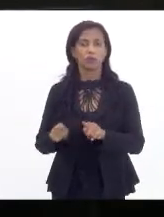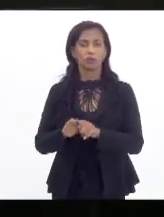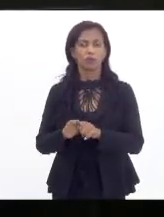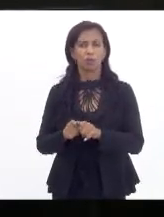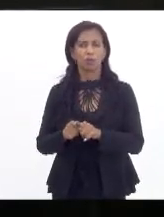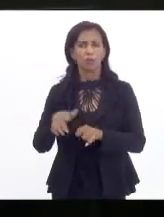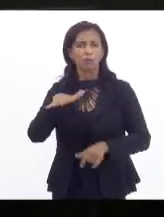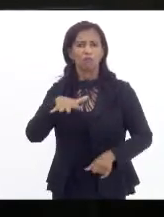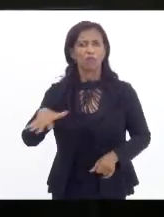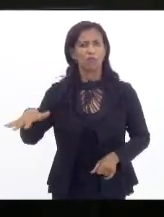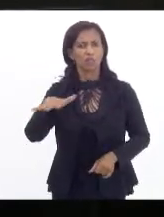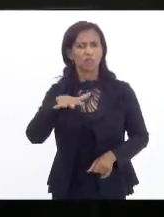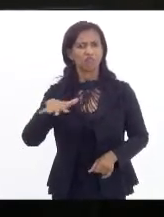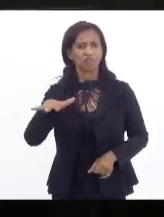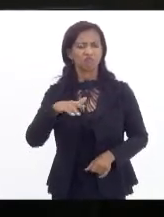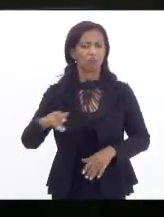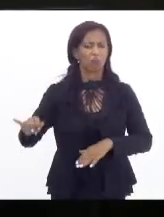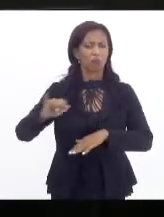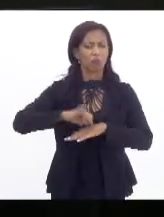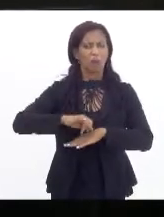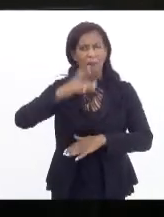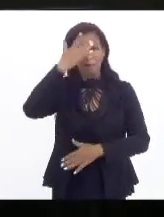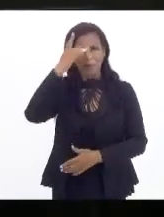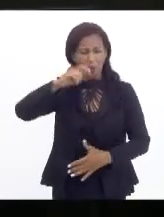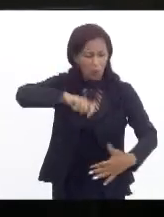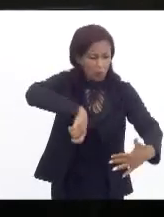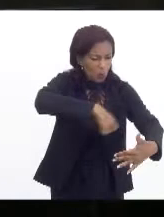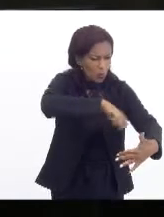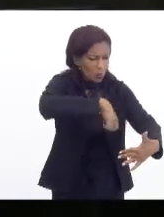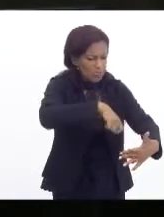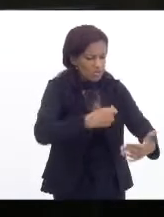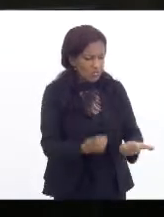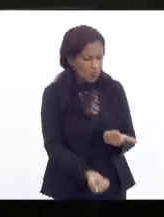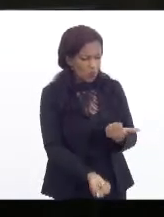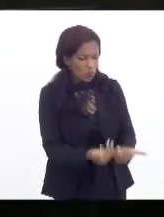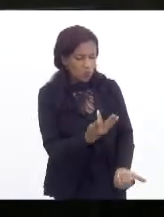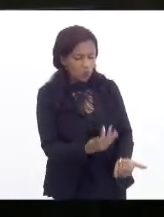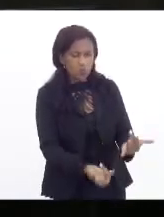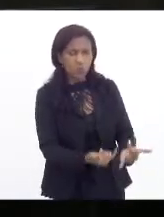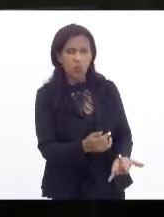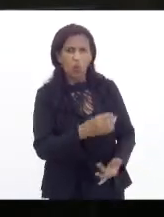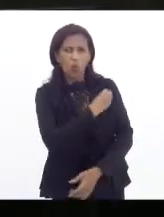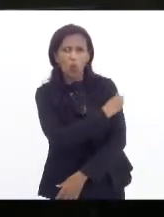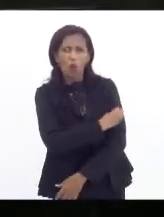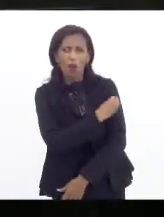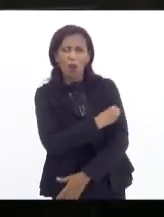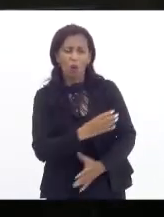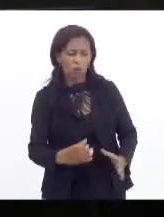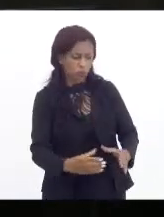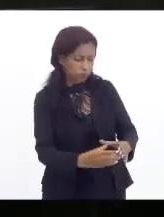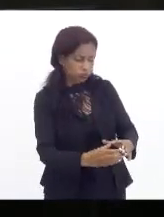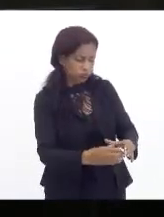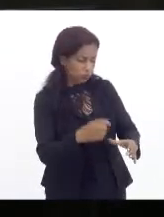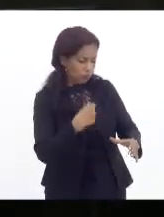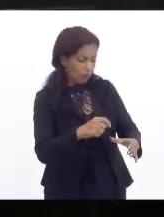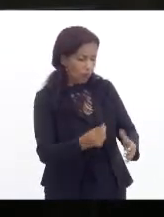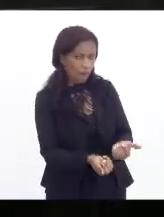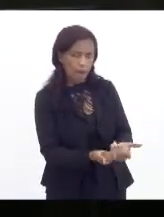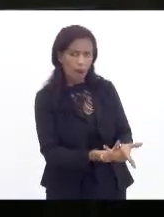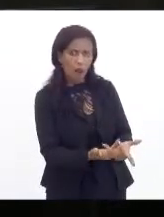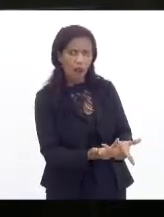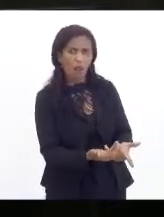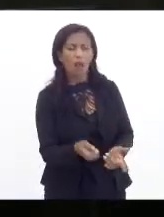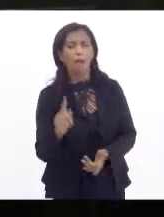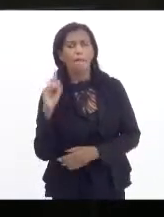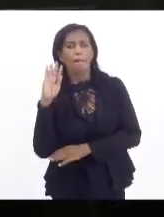nas regiões metropolitanas. Pessoas cozinhando com um fogareiro a álcool, pessoas cozinhando